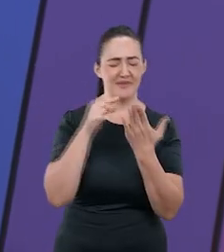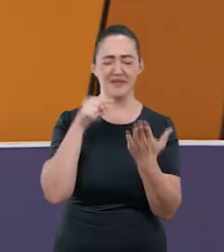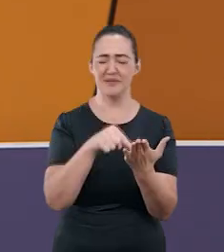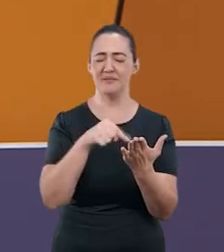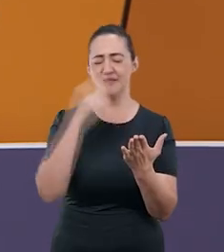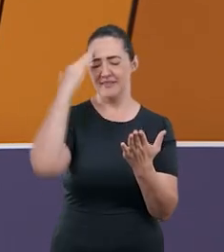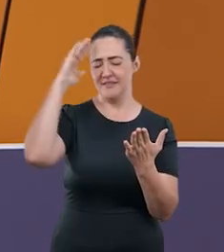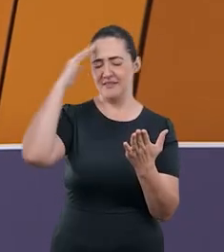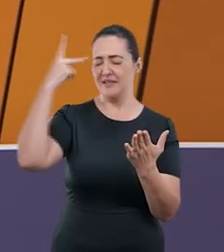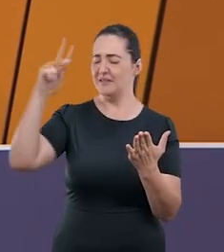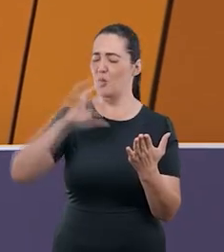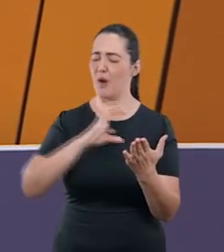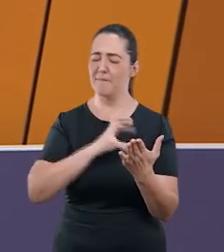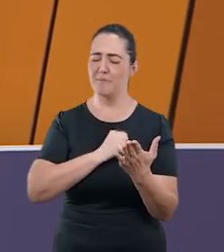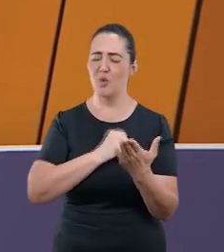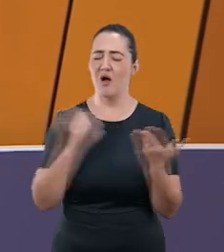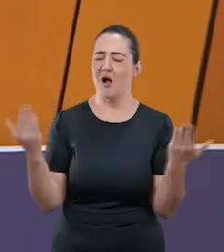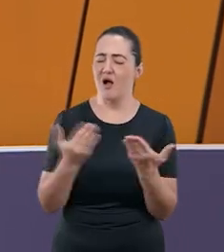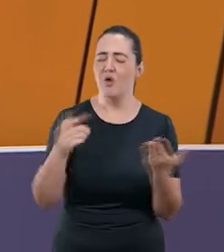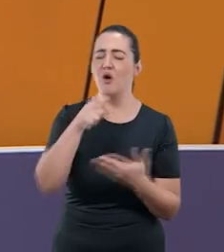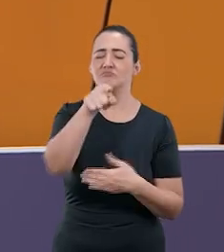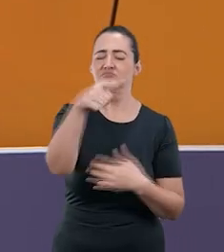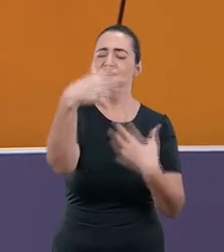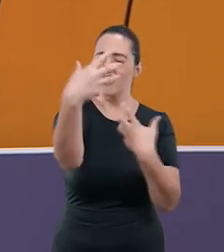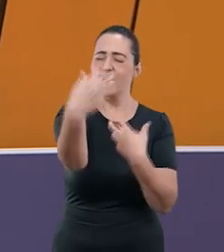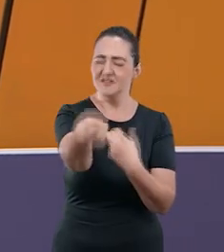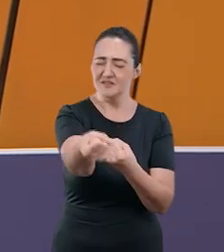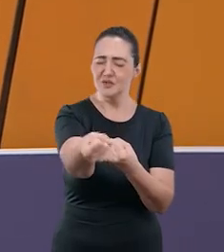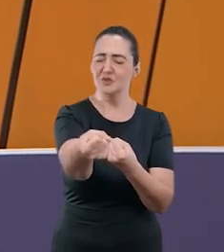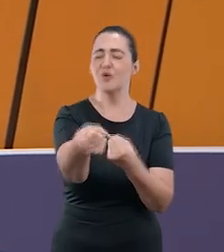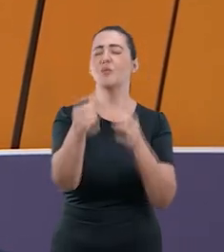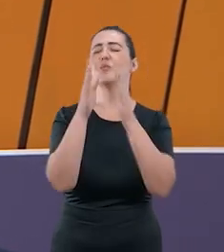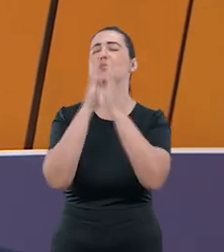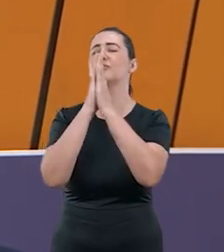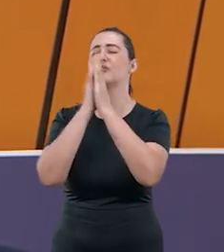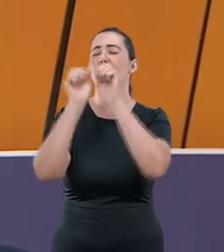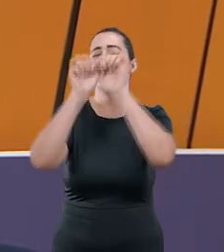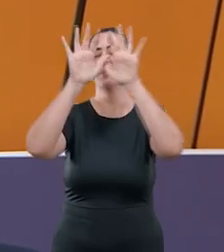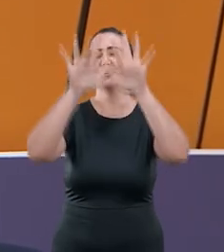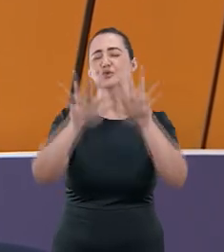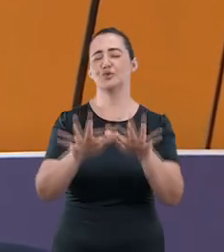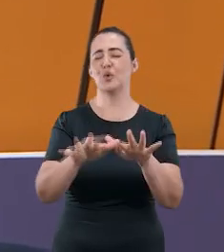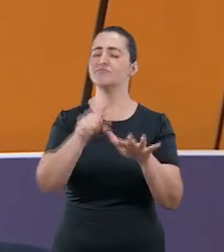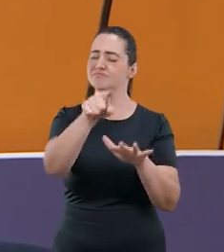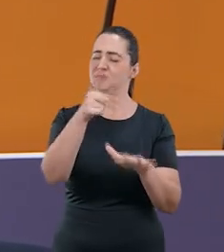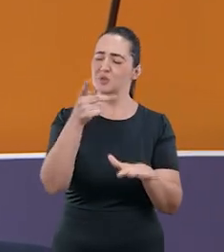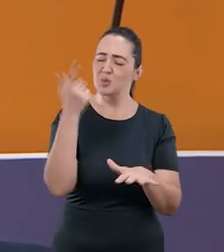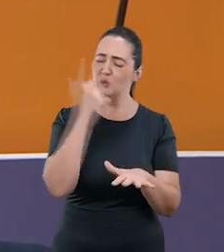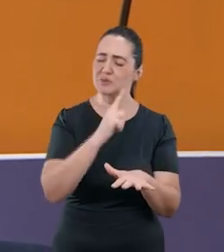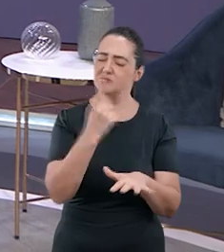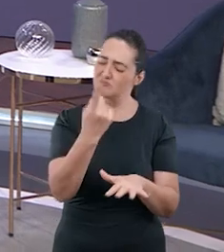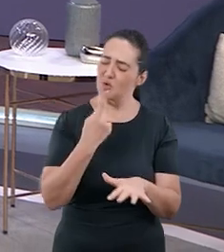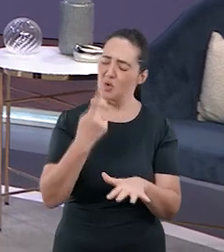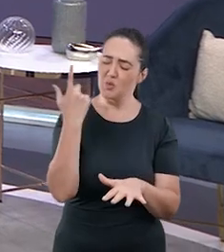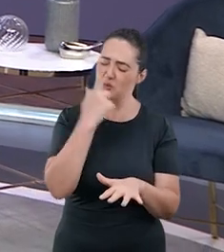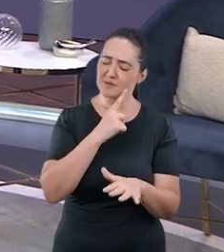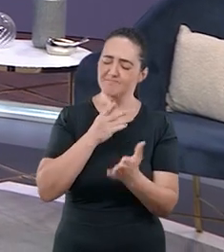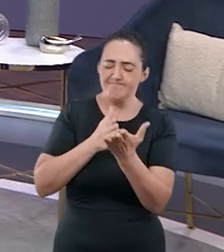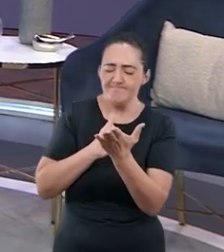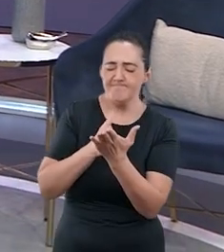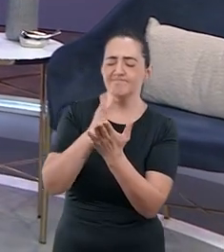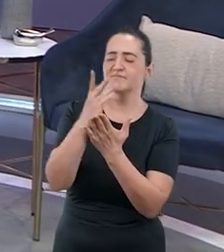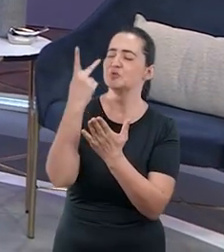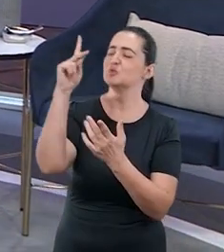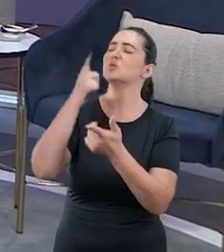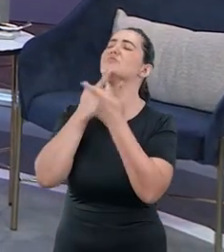amor. Pai, sela nesse momento a decisão que cada filho e filha do Senhor toma, para que assim vivamos de acordo com a Tua vontade,